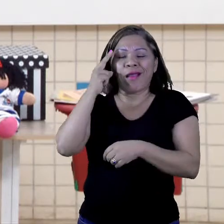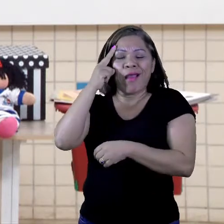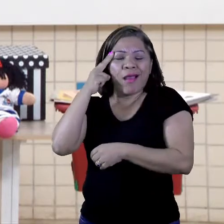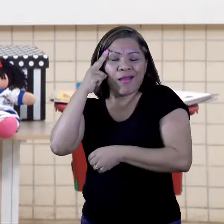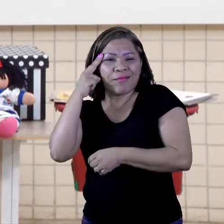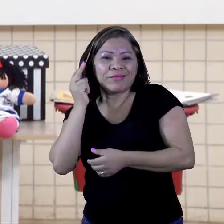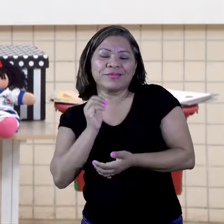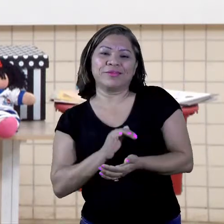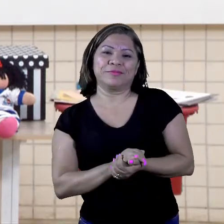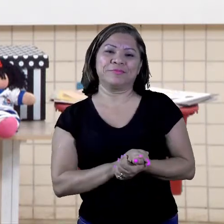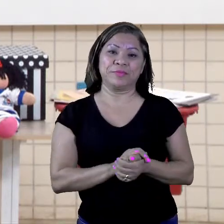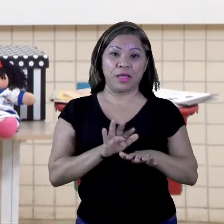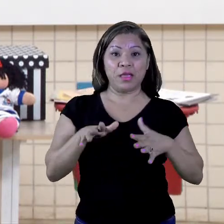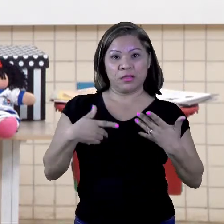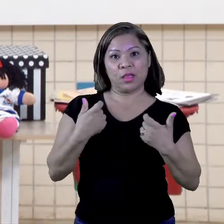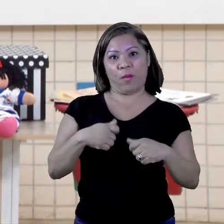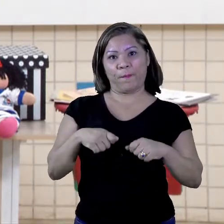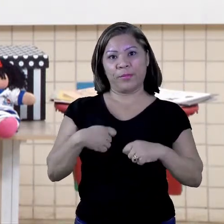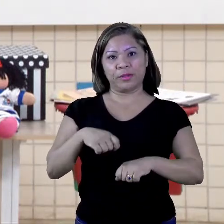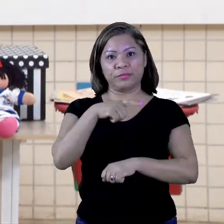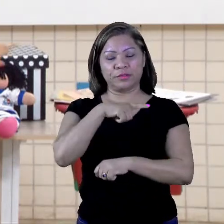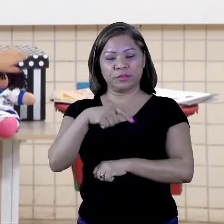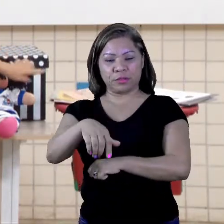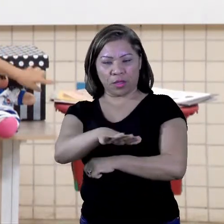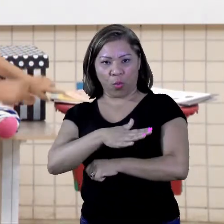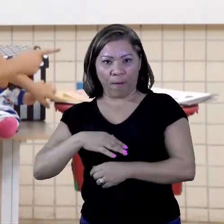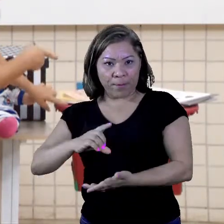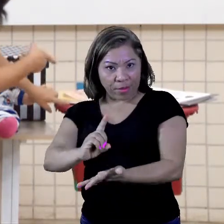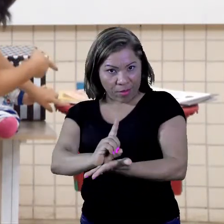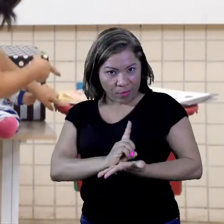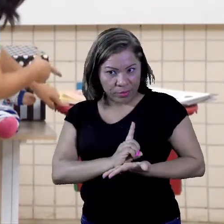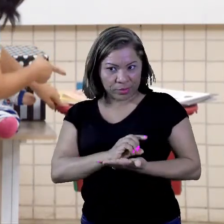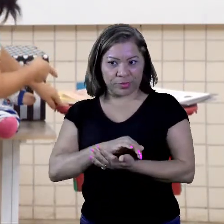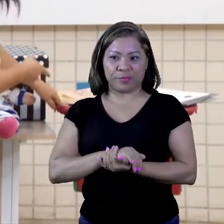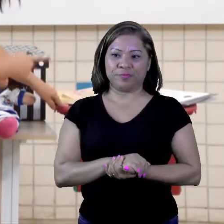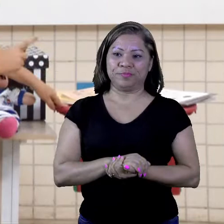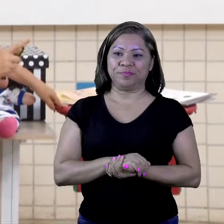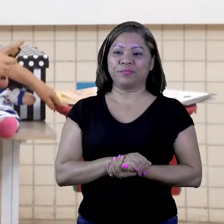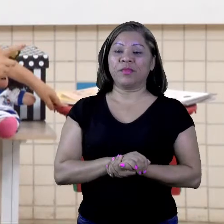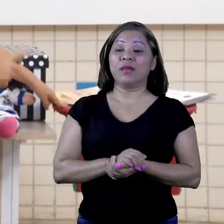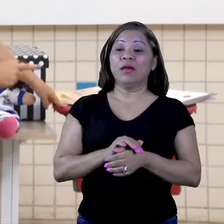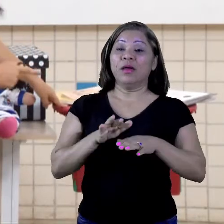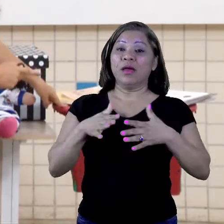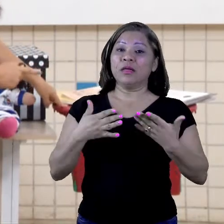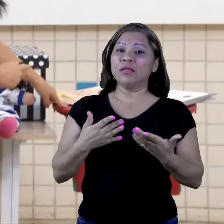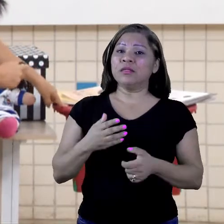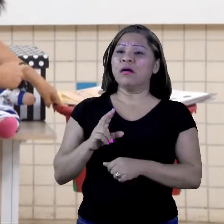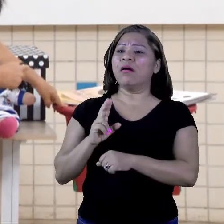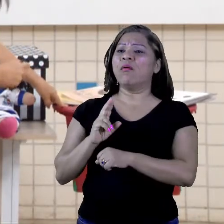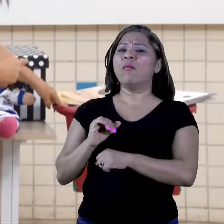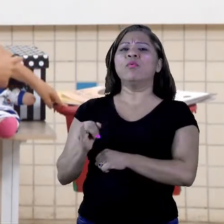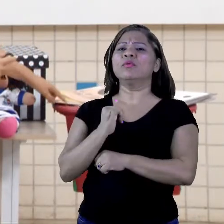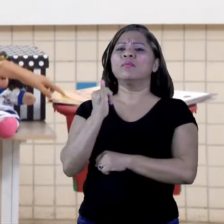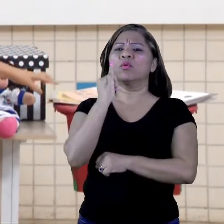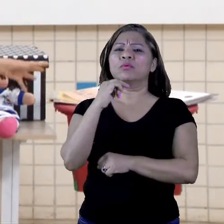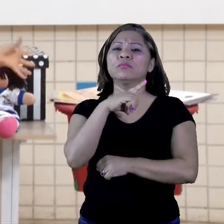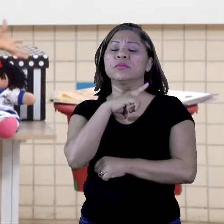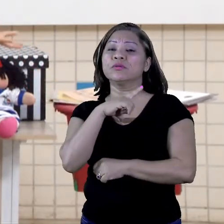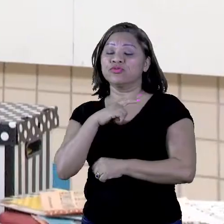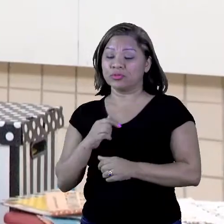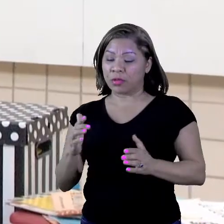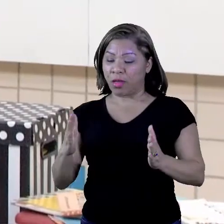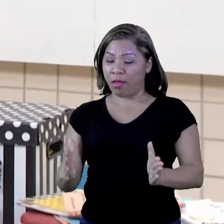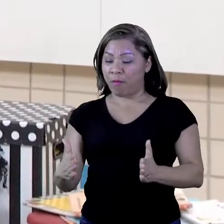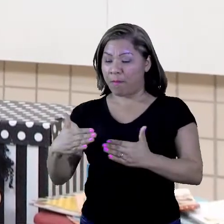ter um ambiente acolhedor. Olha só, eu sempre coloco para vocês a importância de ter uma caixinha de leitura. Para quê? Para que